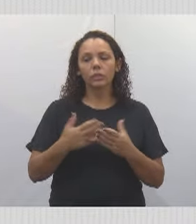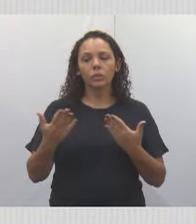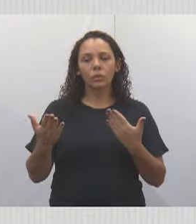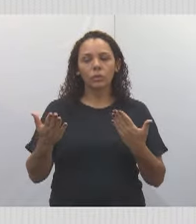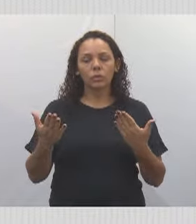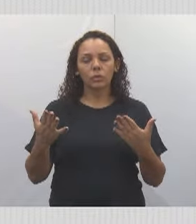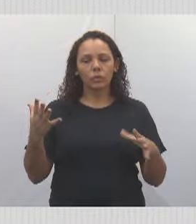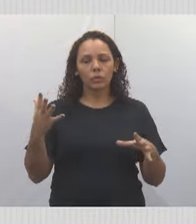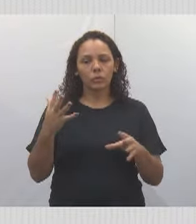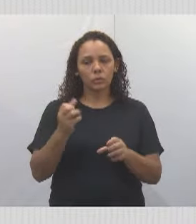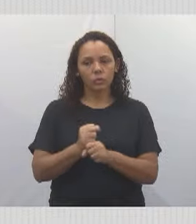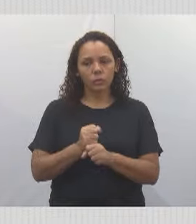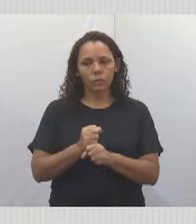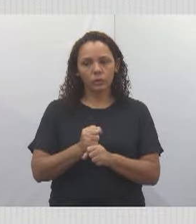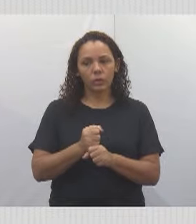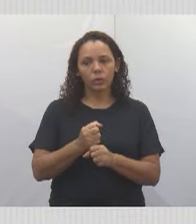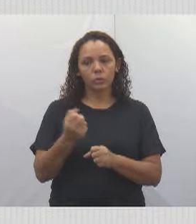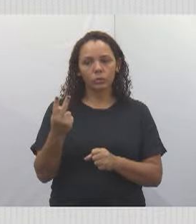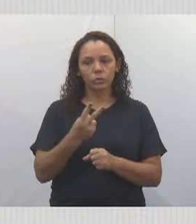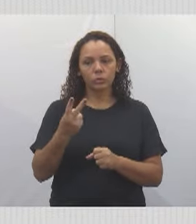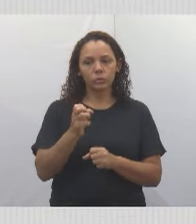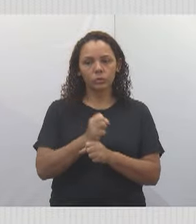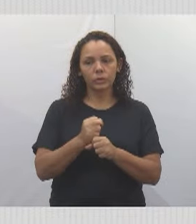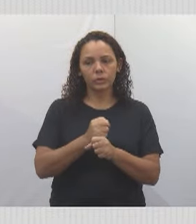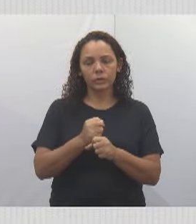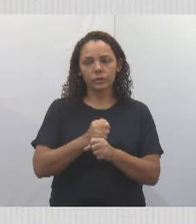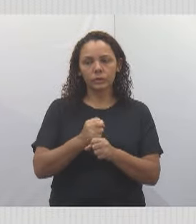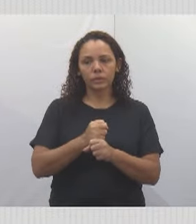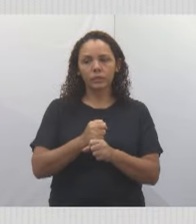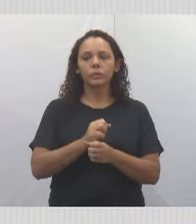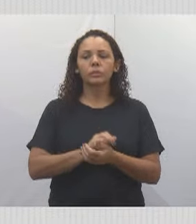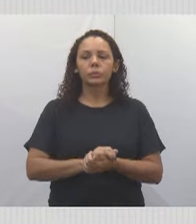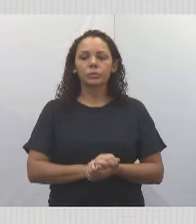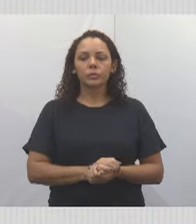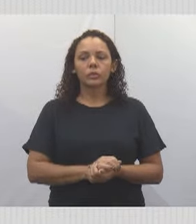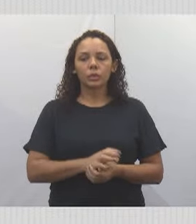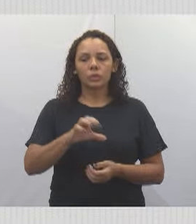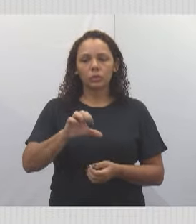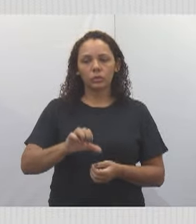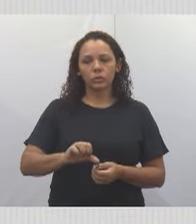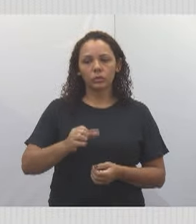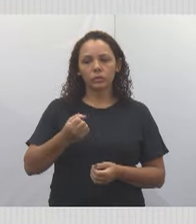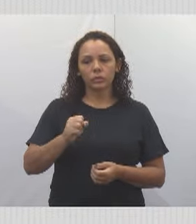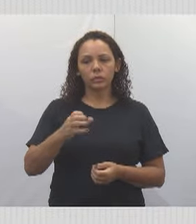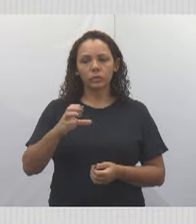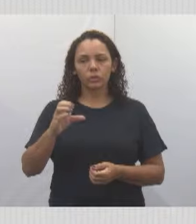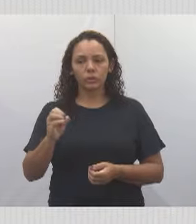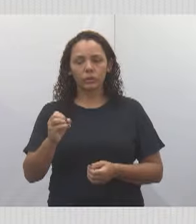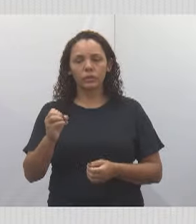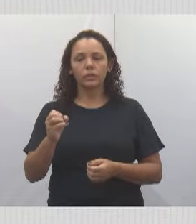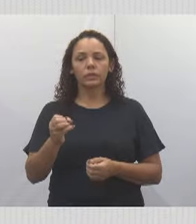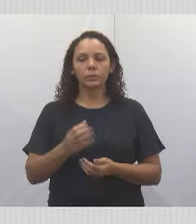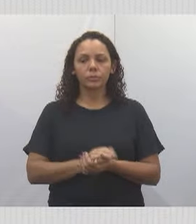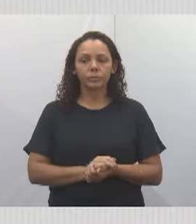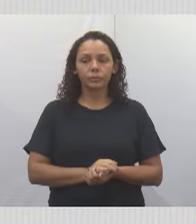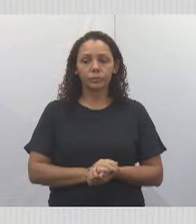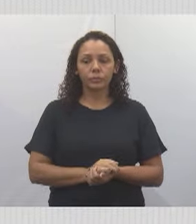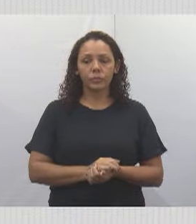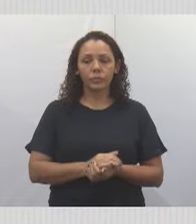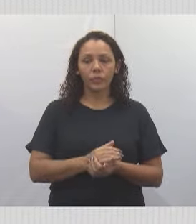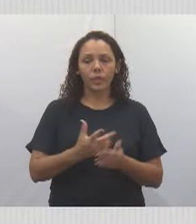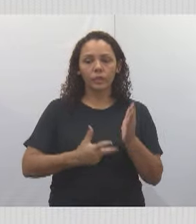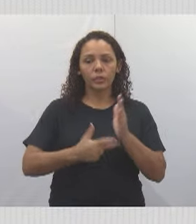23 com 24, 23, 977, 24, 980. Praticamente estável. Cirurgias